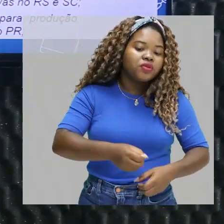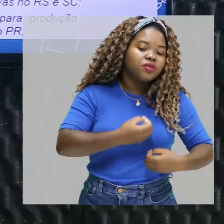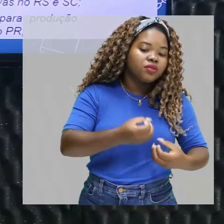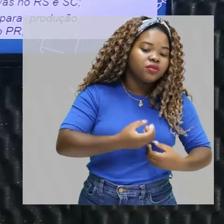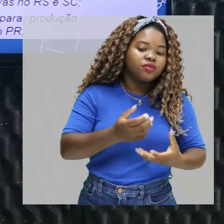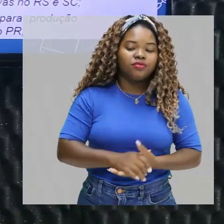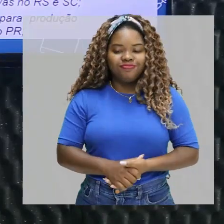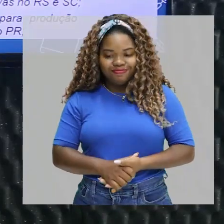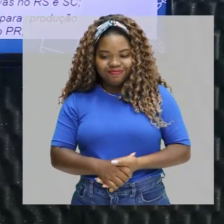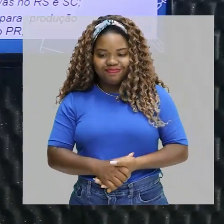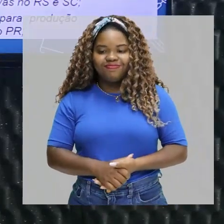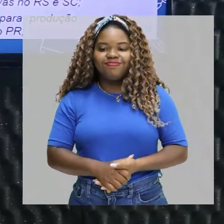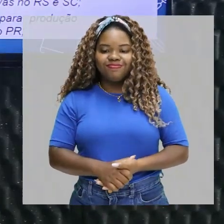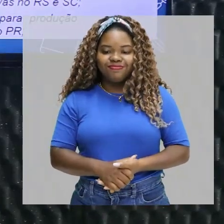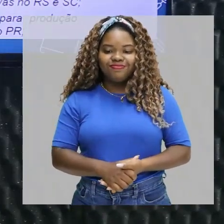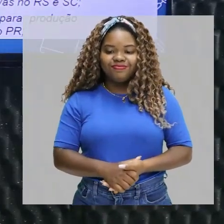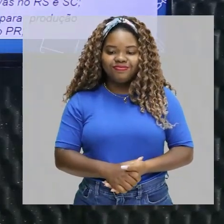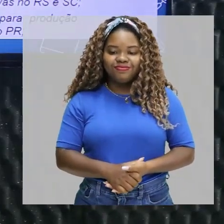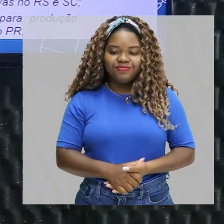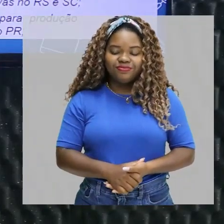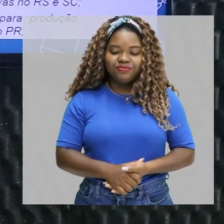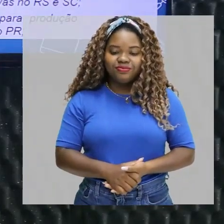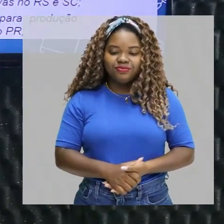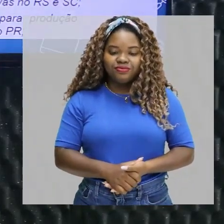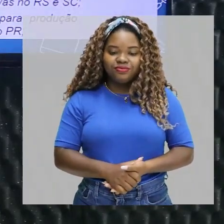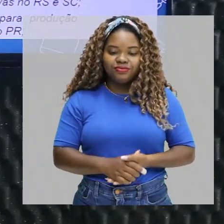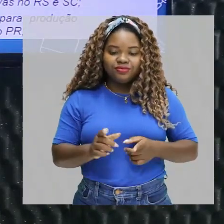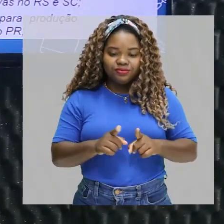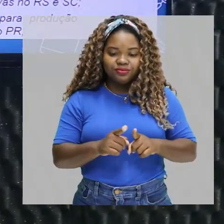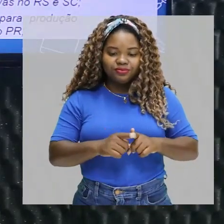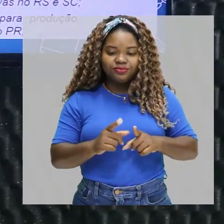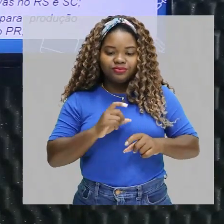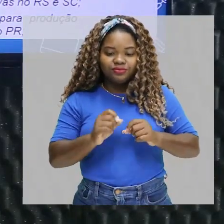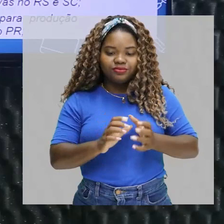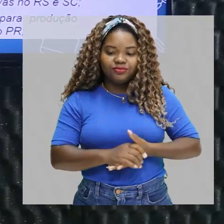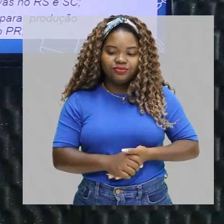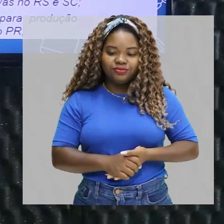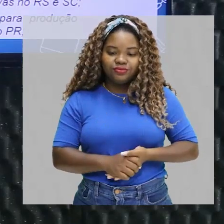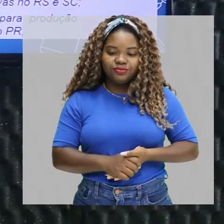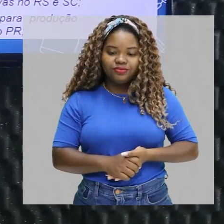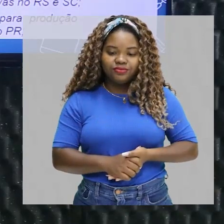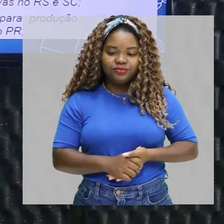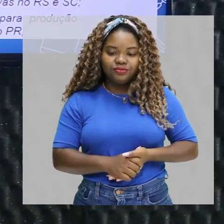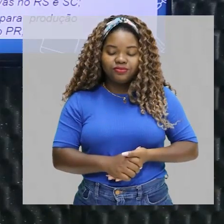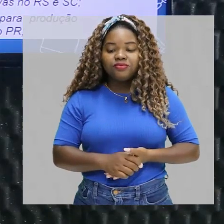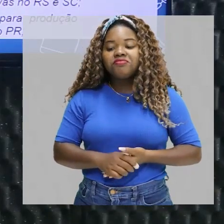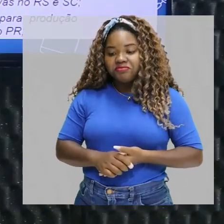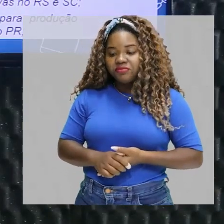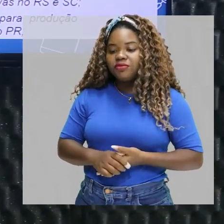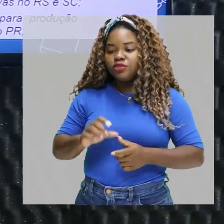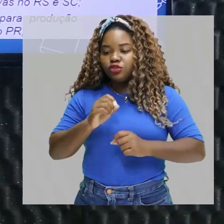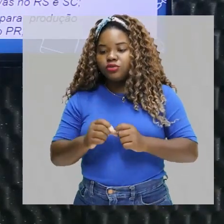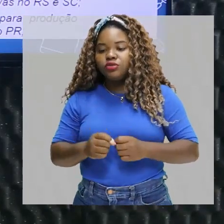uva para a produção do vinho por exemplo Tá certo e nós vamos ter também na questão agropecuária um destaque na produção de milho